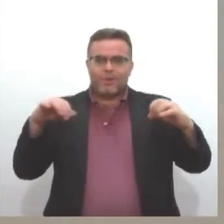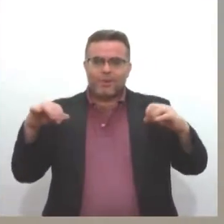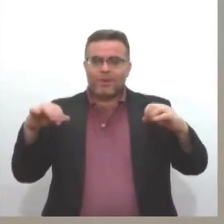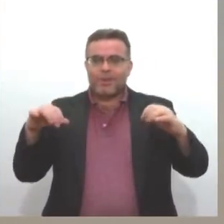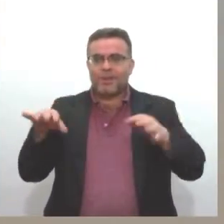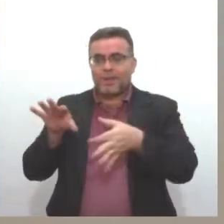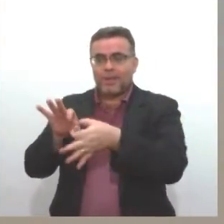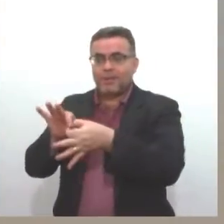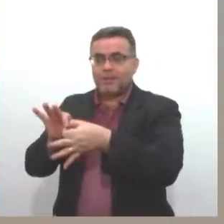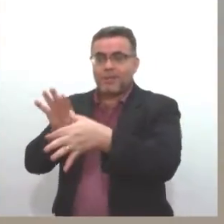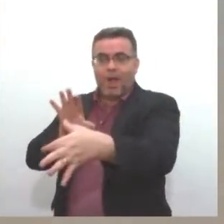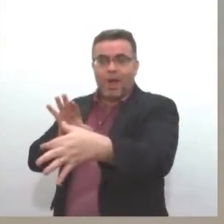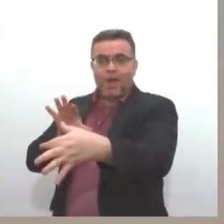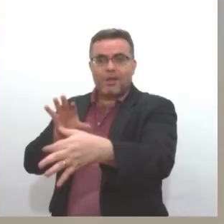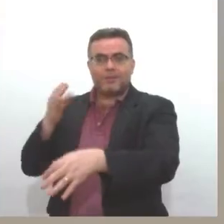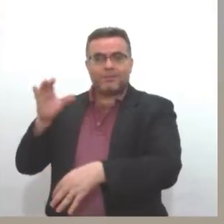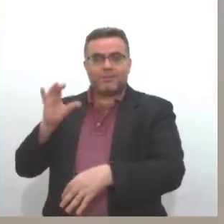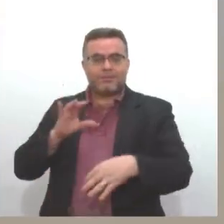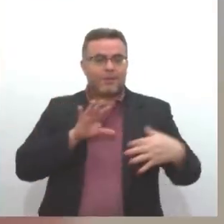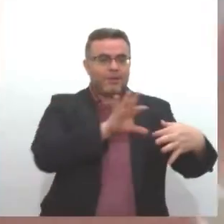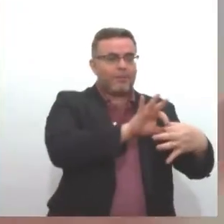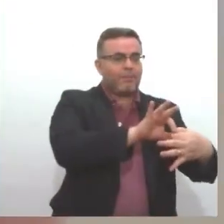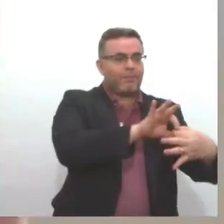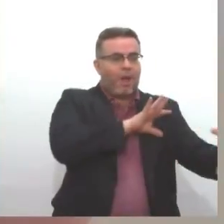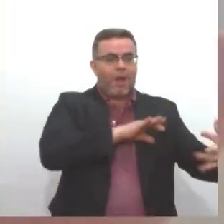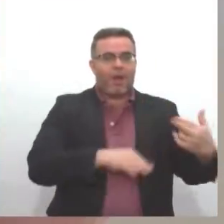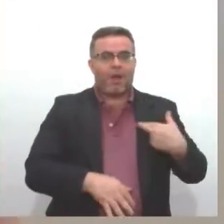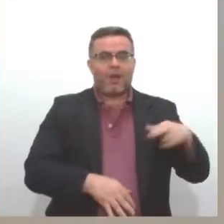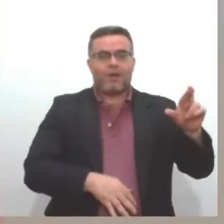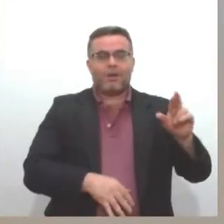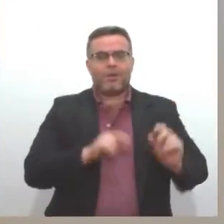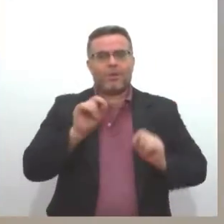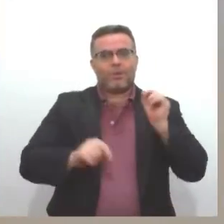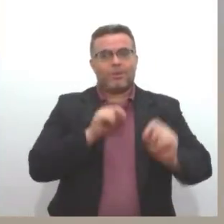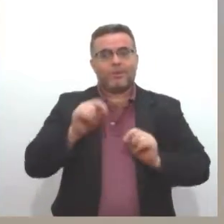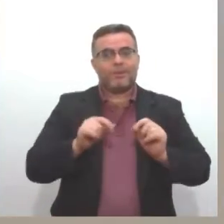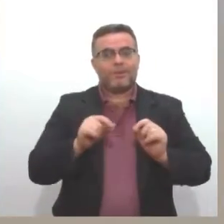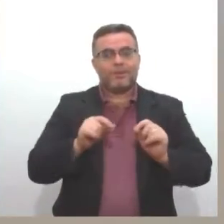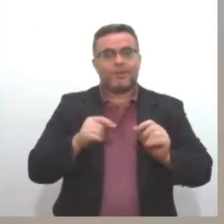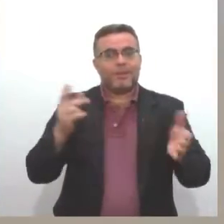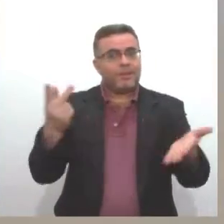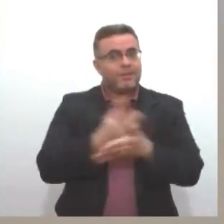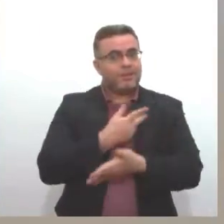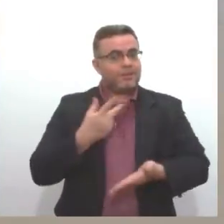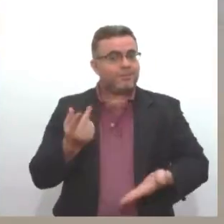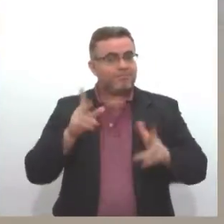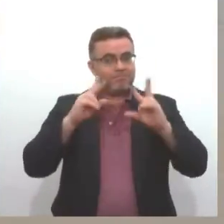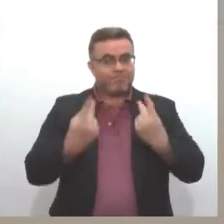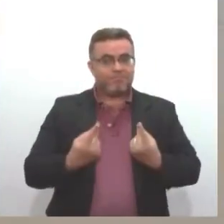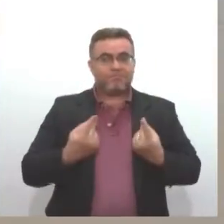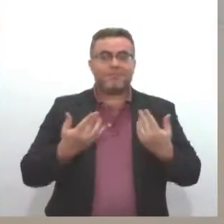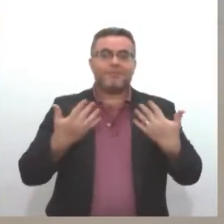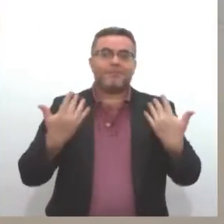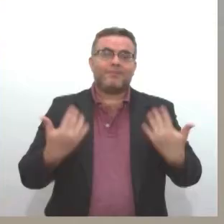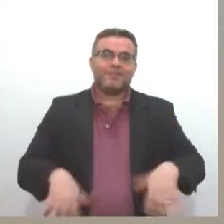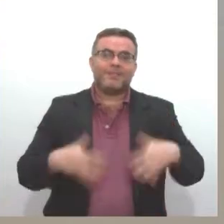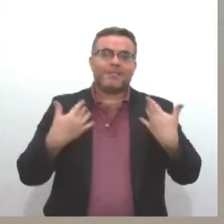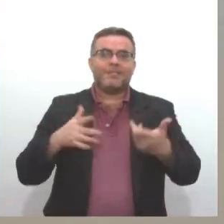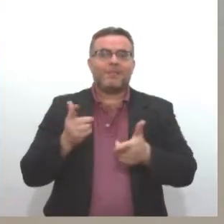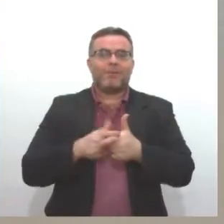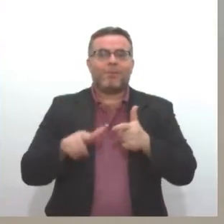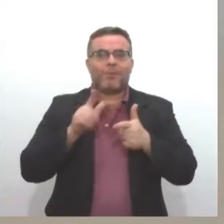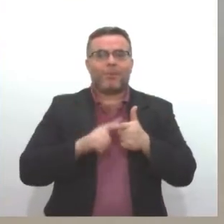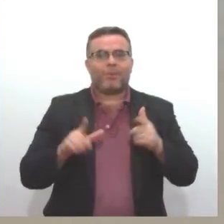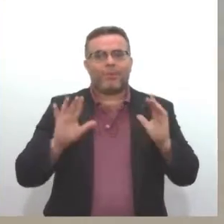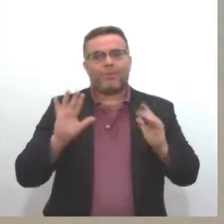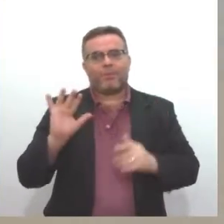papel e da distinção dessas esferas da vida humana, aí acontecem problemas, né? Quando,